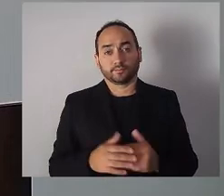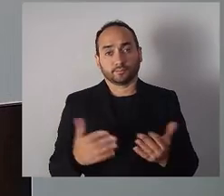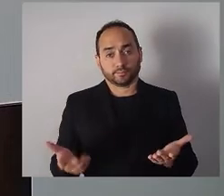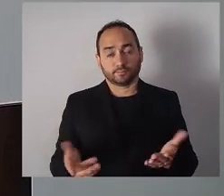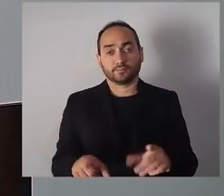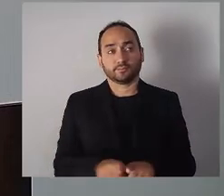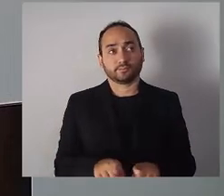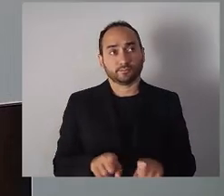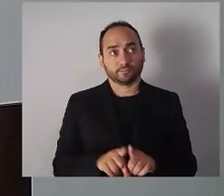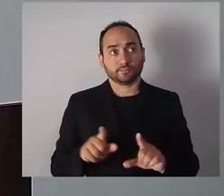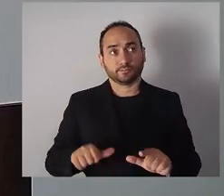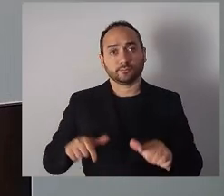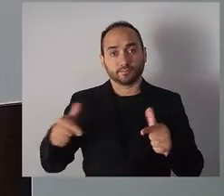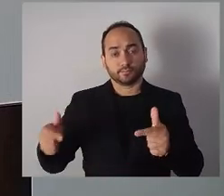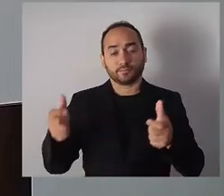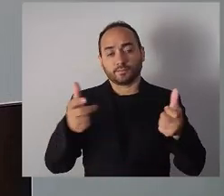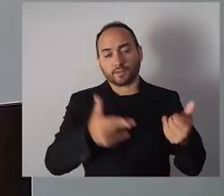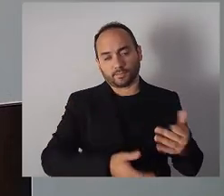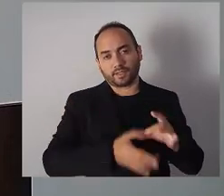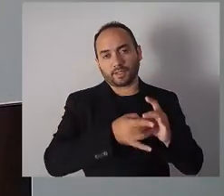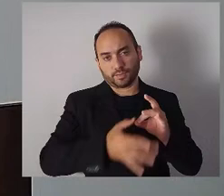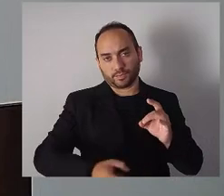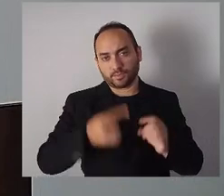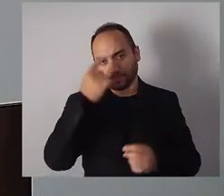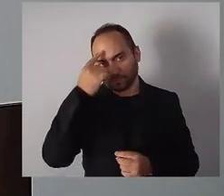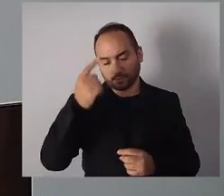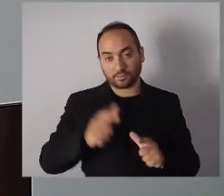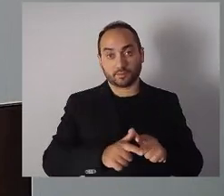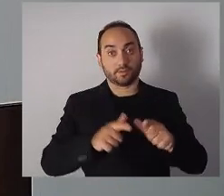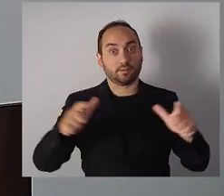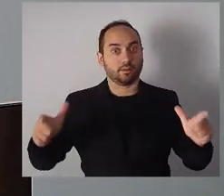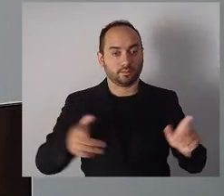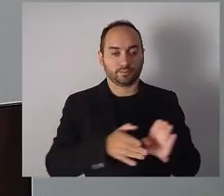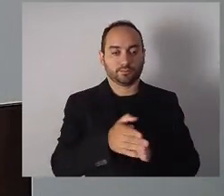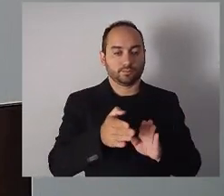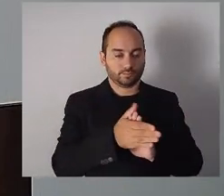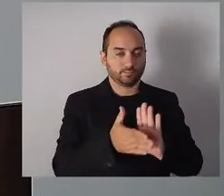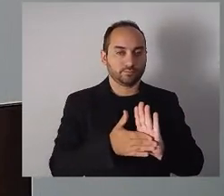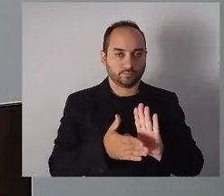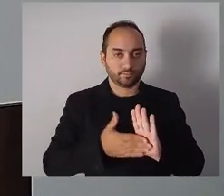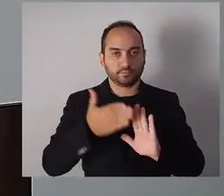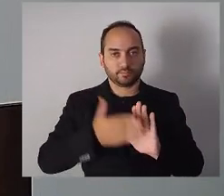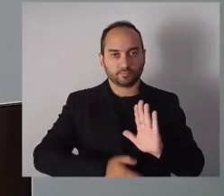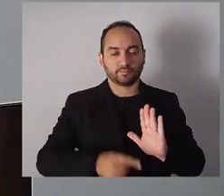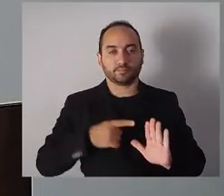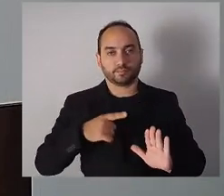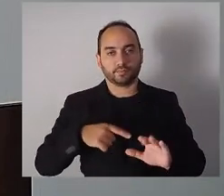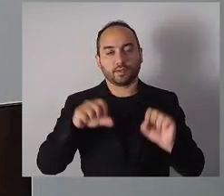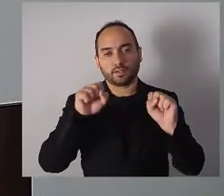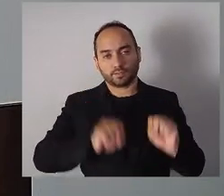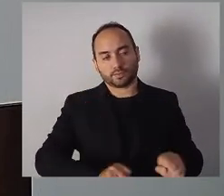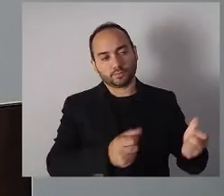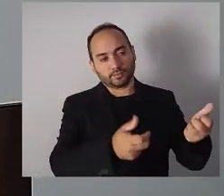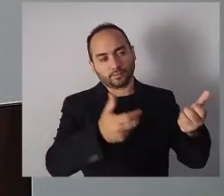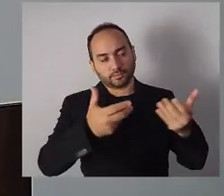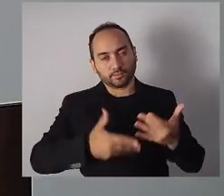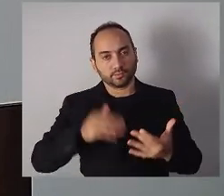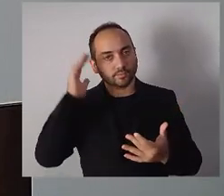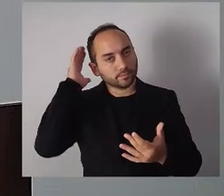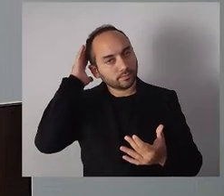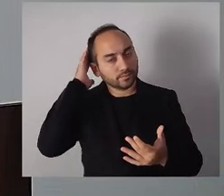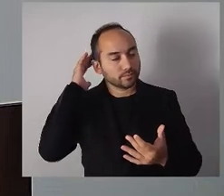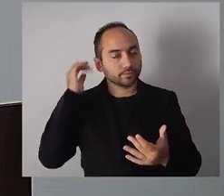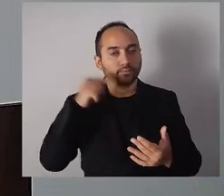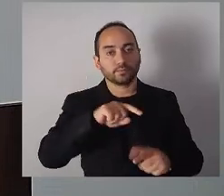Inclusive, na ação de justificação, tivemos uma larga instrução probatória, ouvimos testemunhas. Dentre as testemunhas,